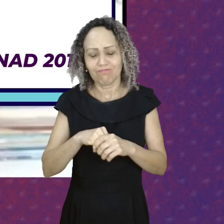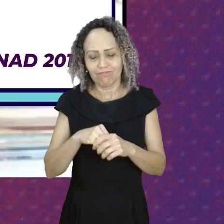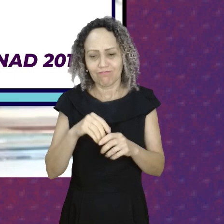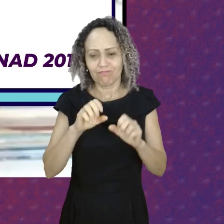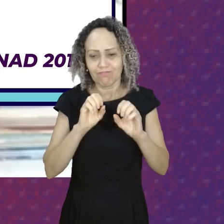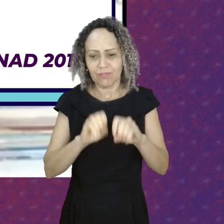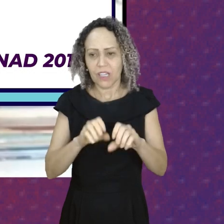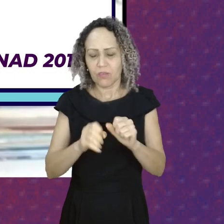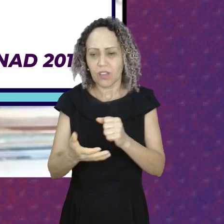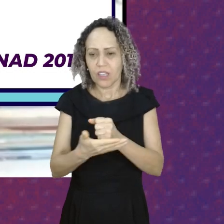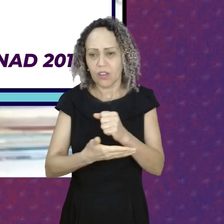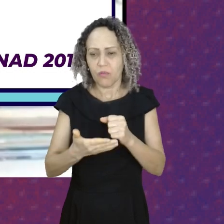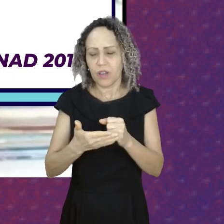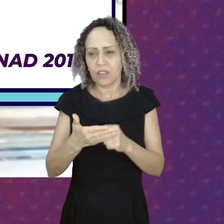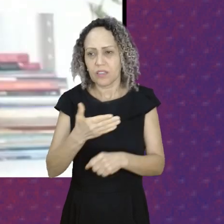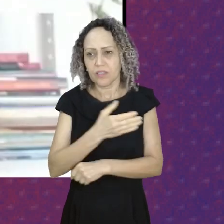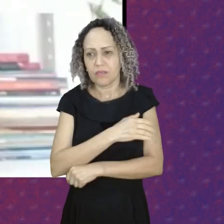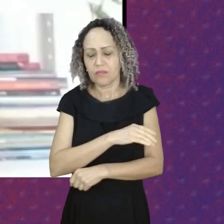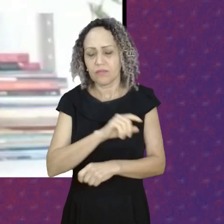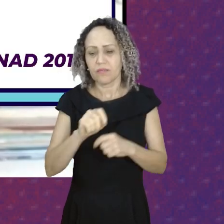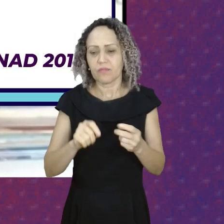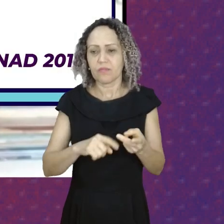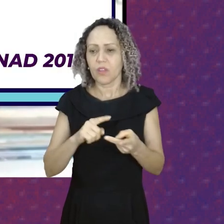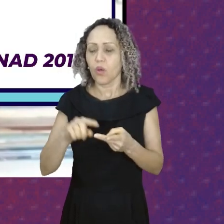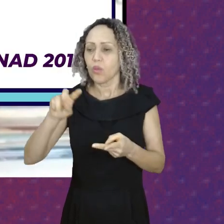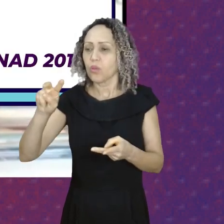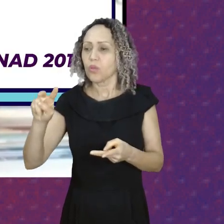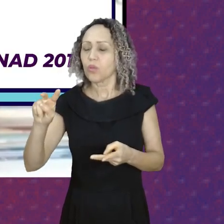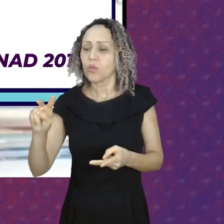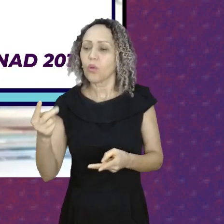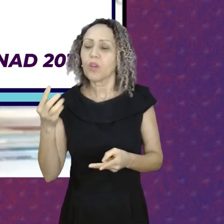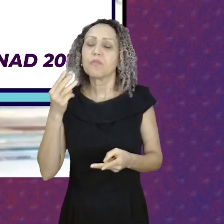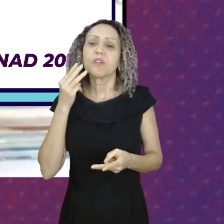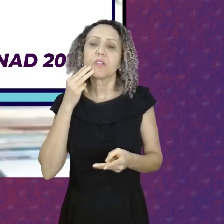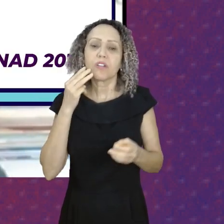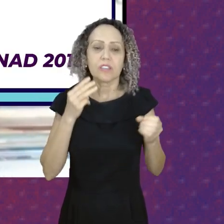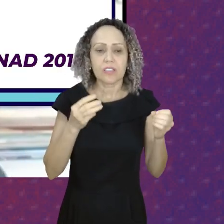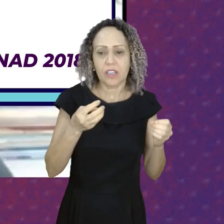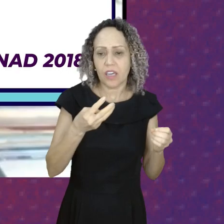10.100.000 na faixa de 0 a 3 anos e